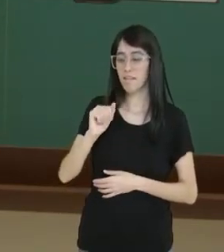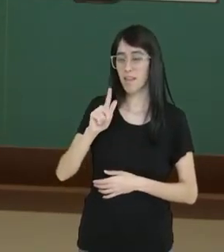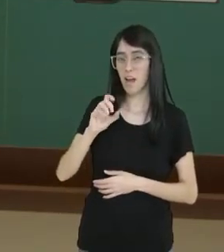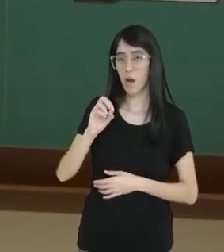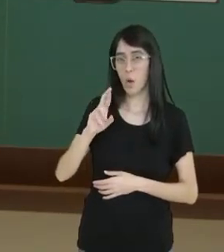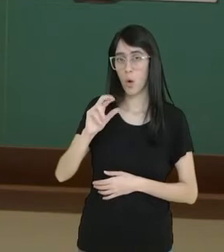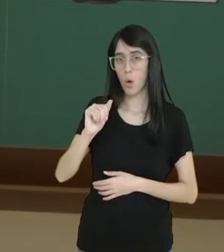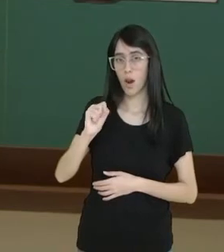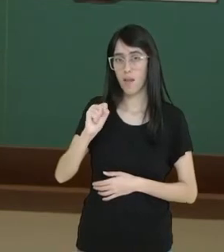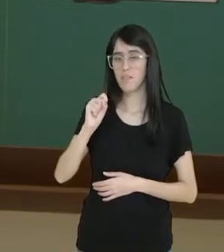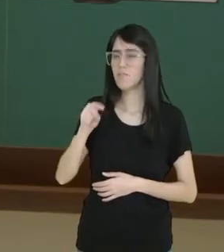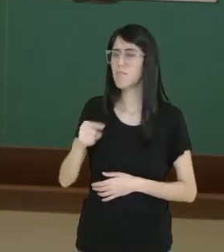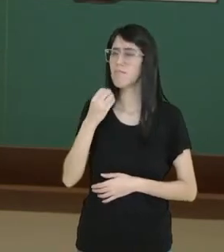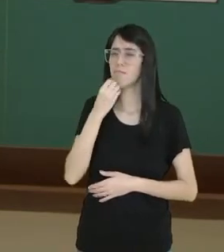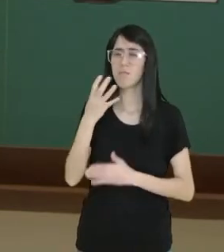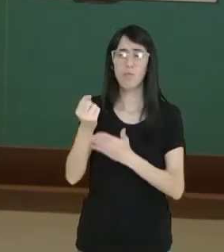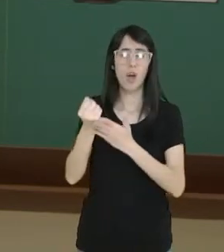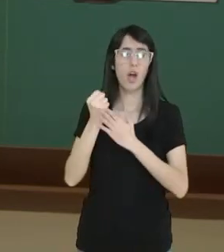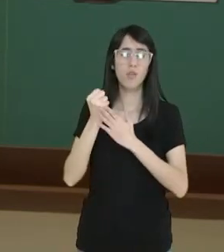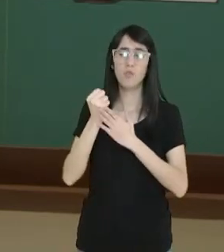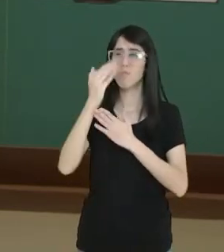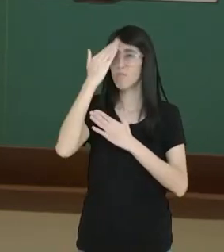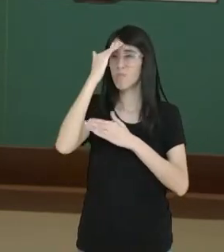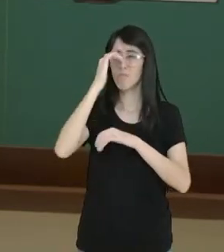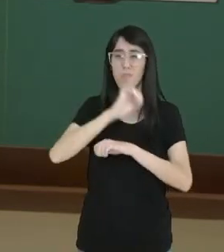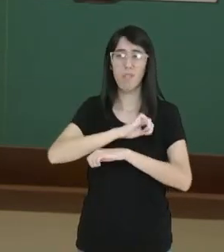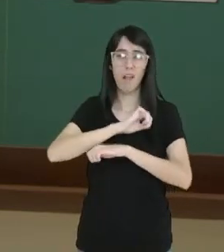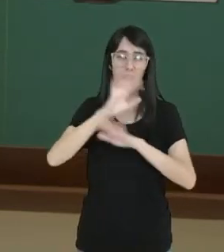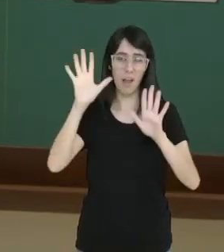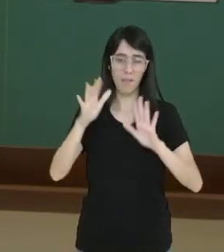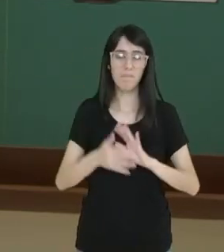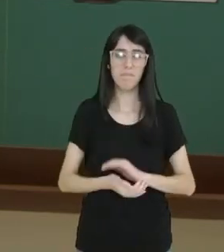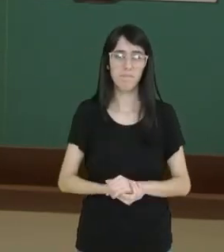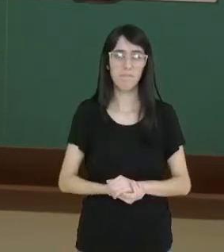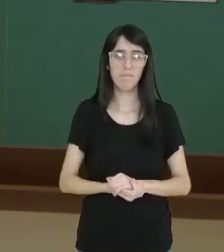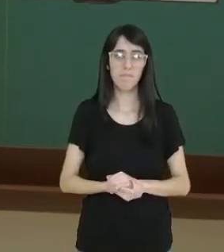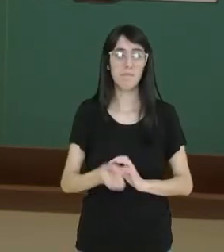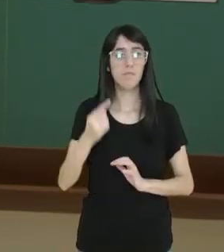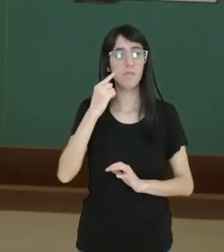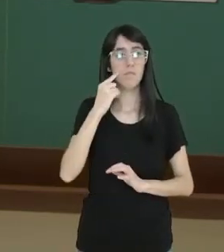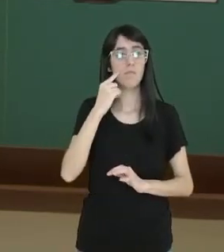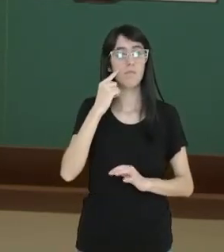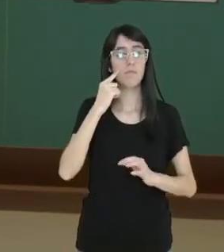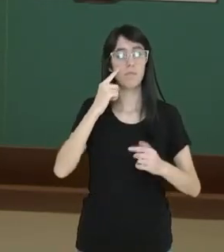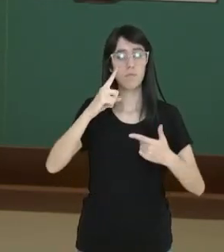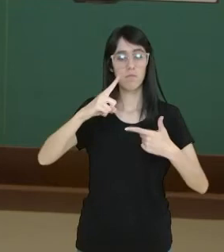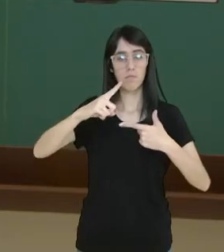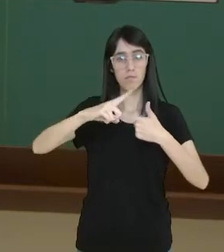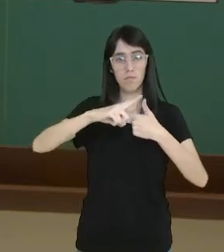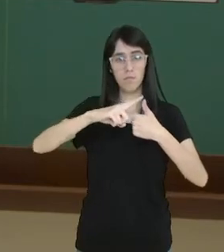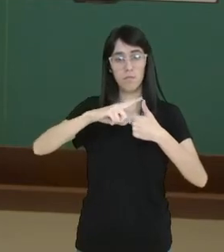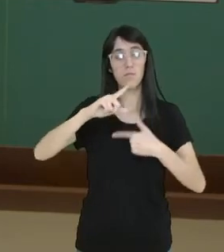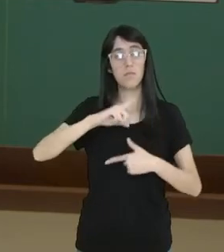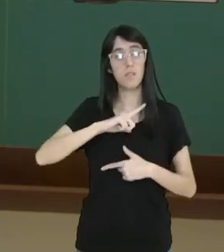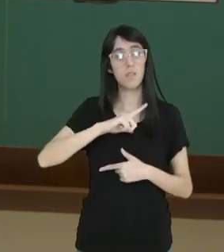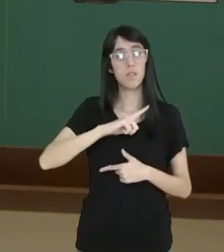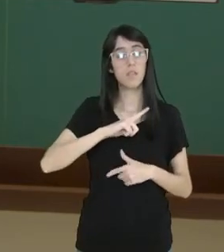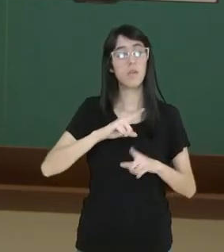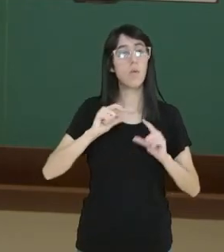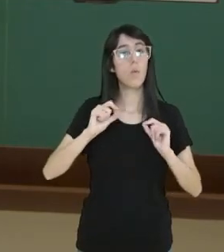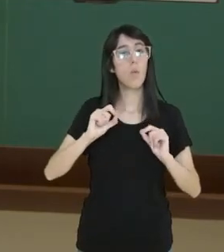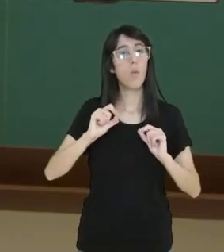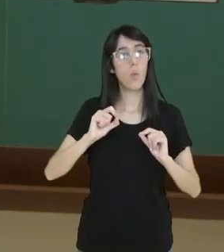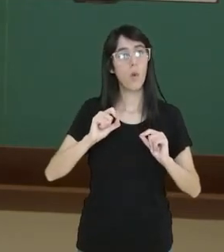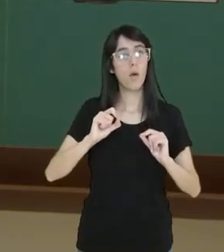e muito a gente nessas contas. Basta visualizar o triângulo retângulo fazendo a divisão adequada da figura. Então,